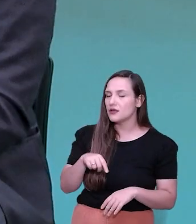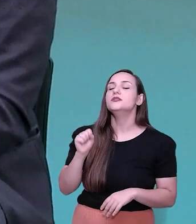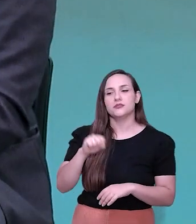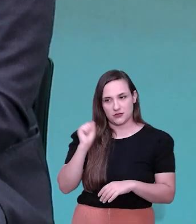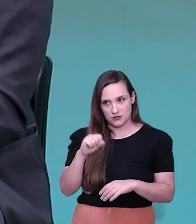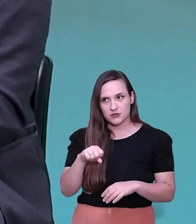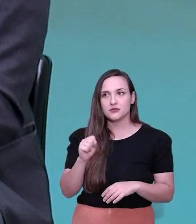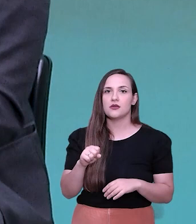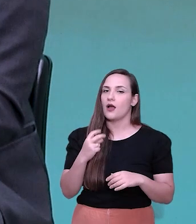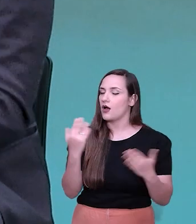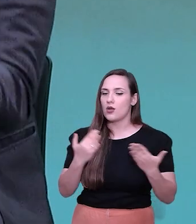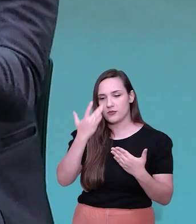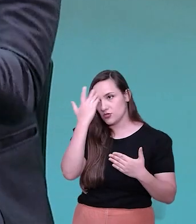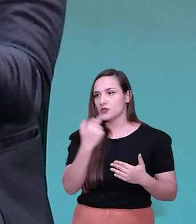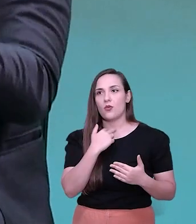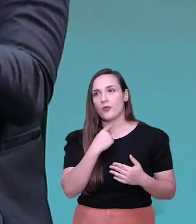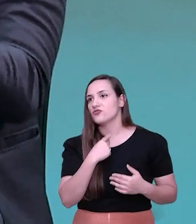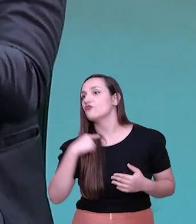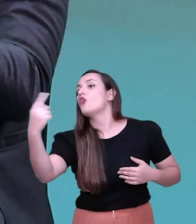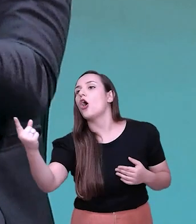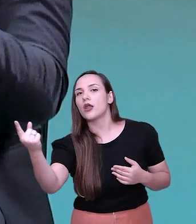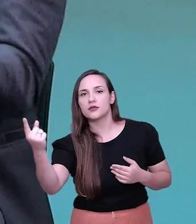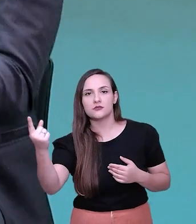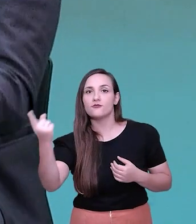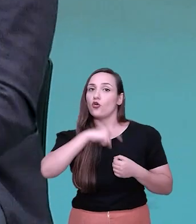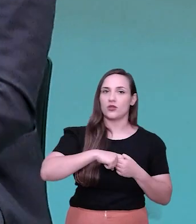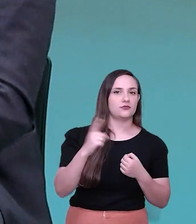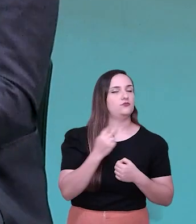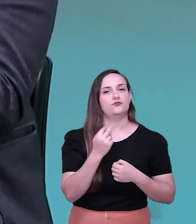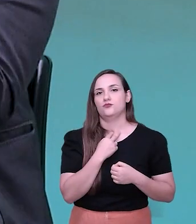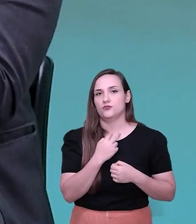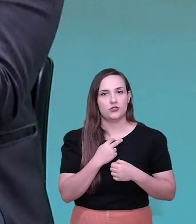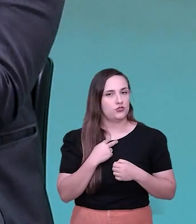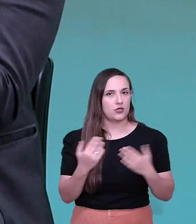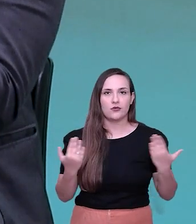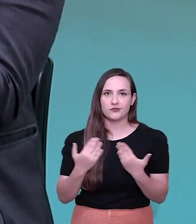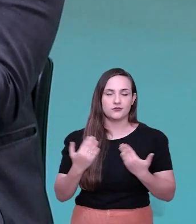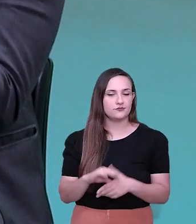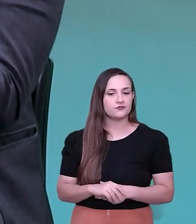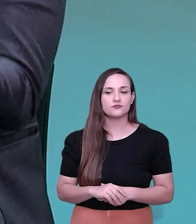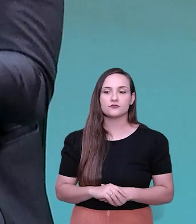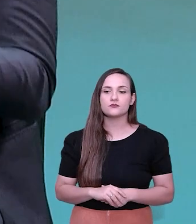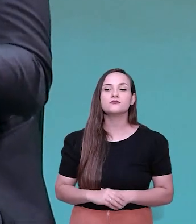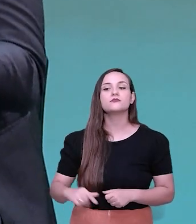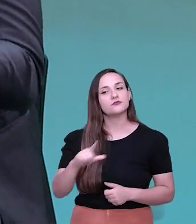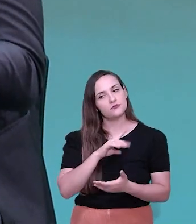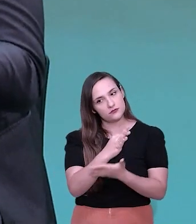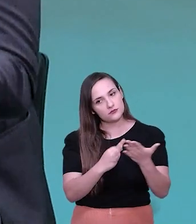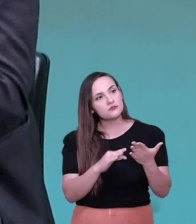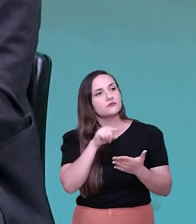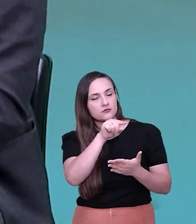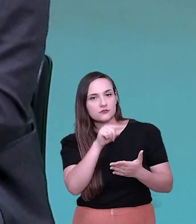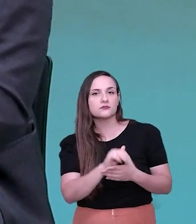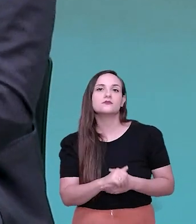mais severa, muito mais severa. O projeto de lei que veio do Senado ia reduzir. Aí o texto substitutivo que está voltando para o Senado agora, depois de